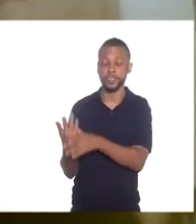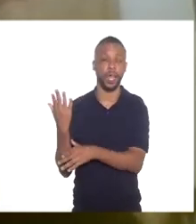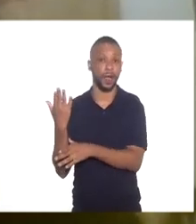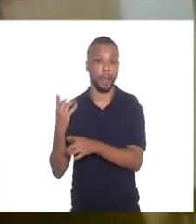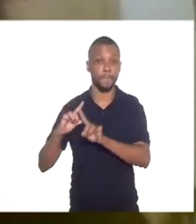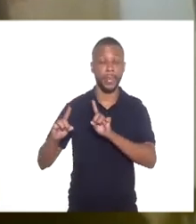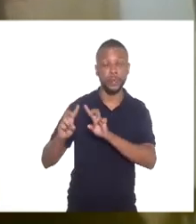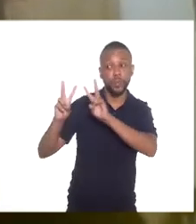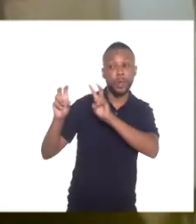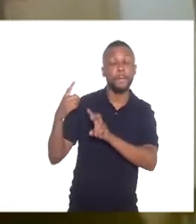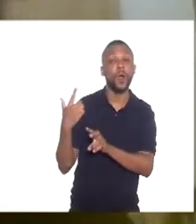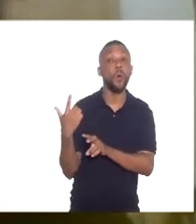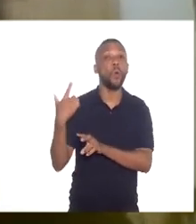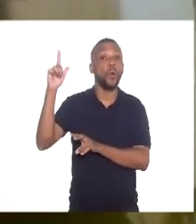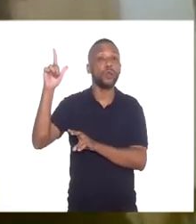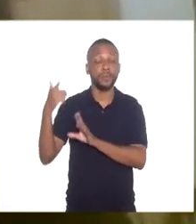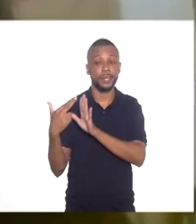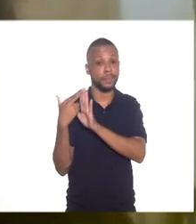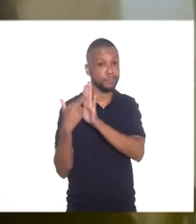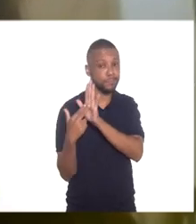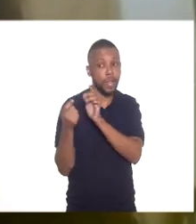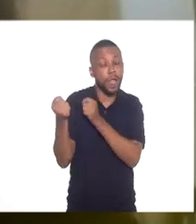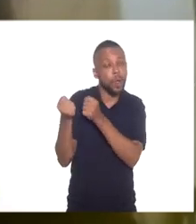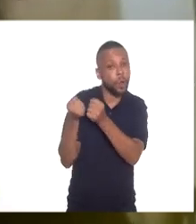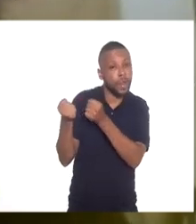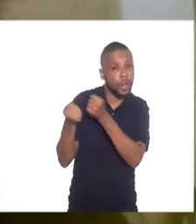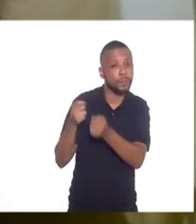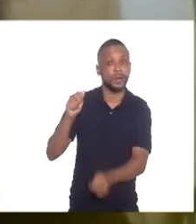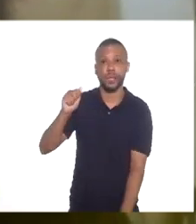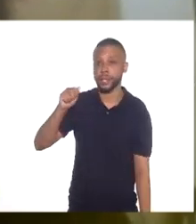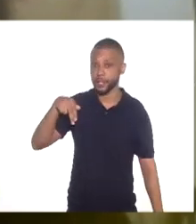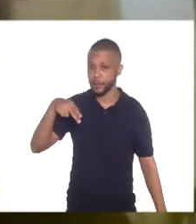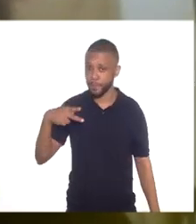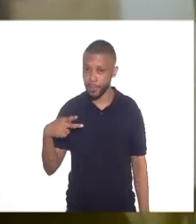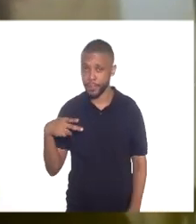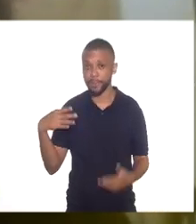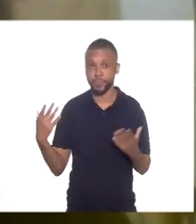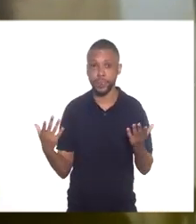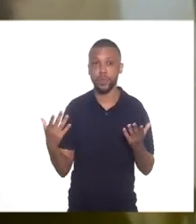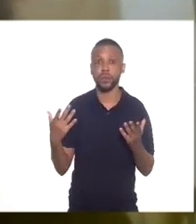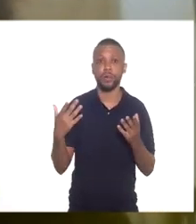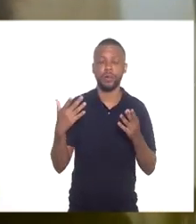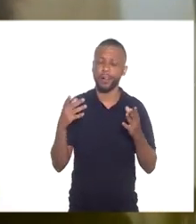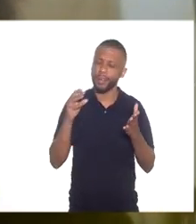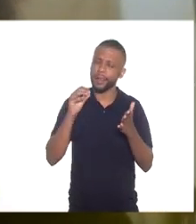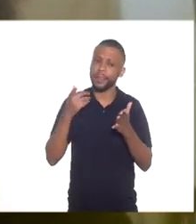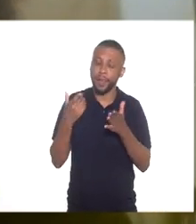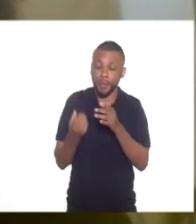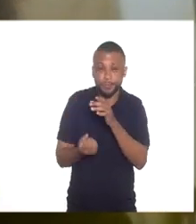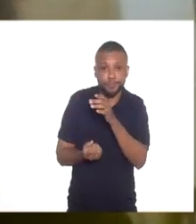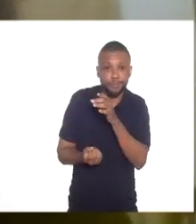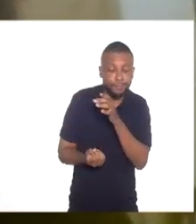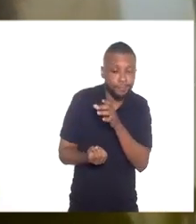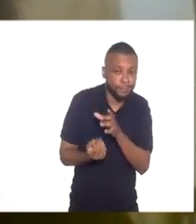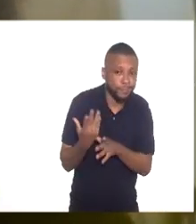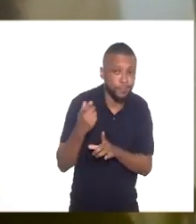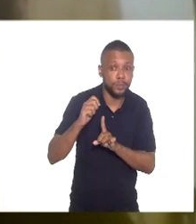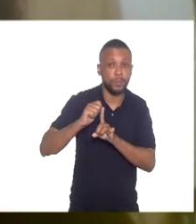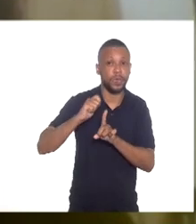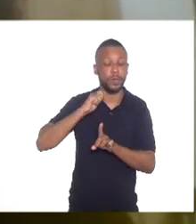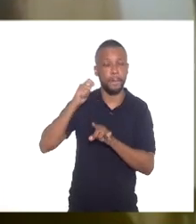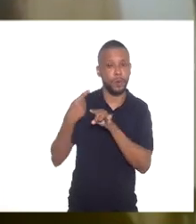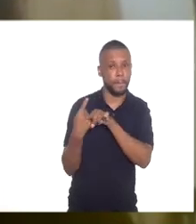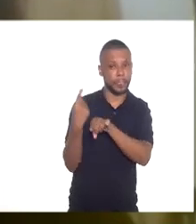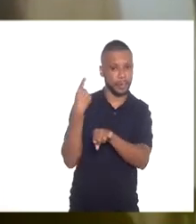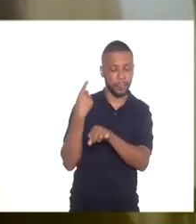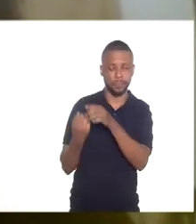ser regulado pela ANP, isso ainda não está feito. O decreto acabou de sair agora em abril, que regulamenta a lei do gás. Então, a